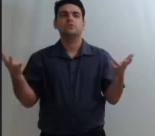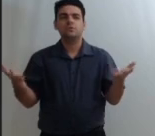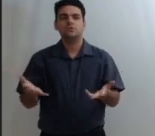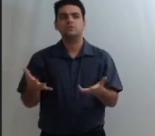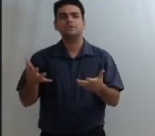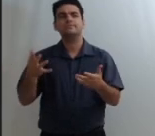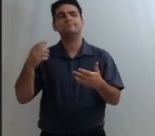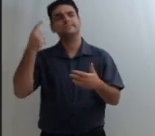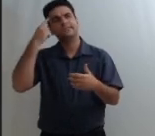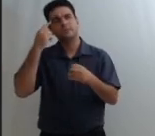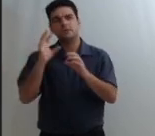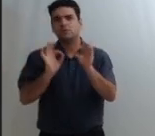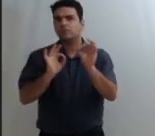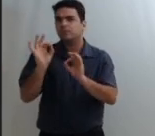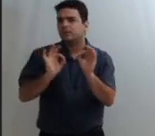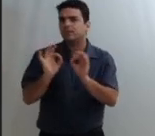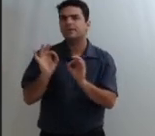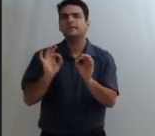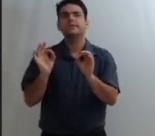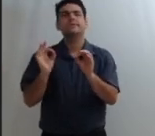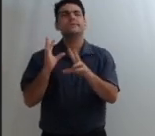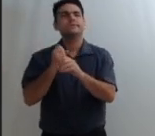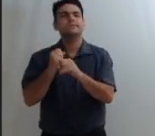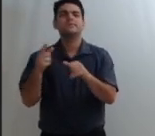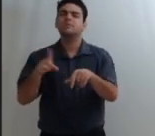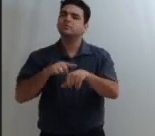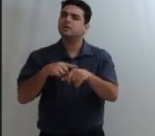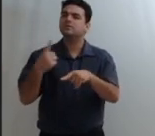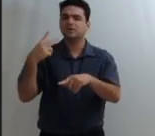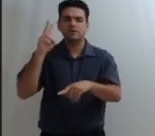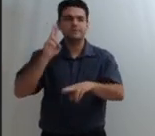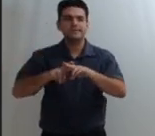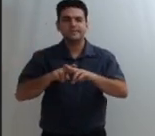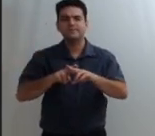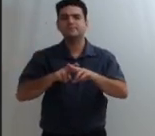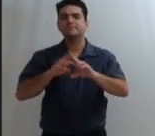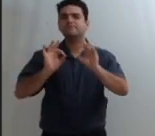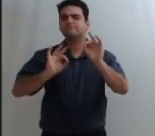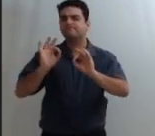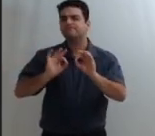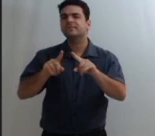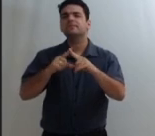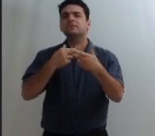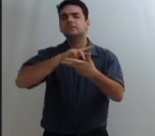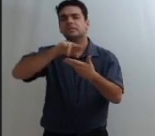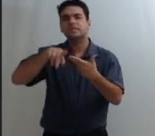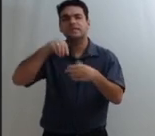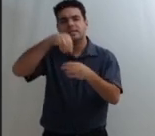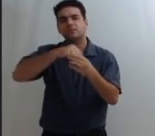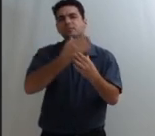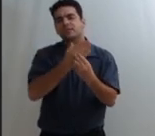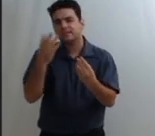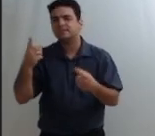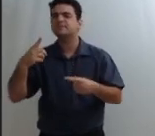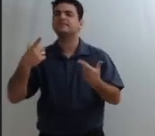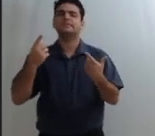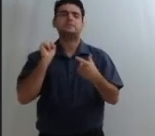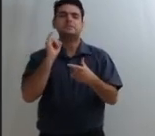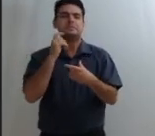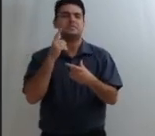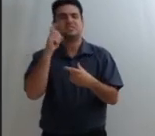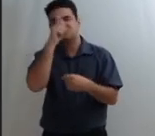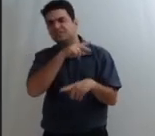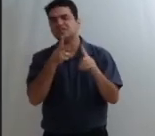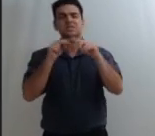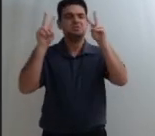razoabilidade, no qual devem ser sopesadas não só o tempo de prisão provisória, mas também as peculiaridades da causa, sua complexidade, bem como